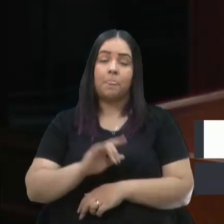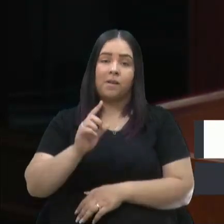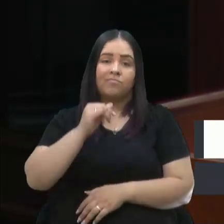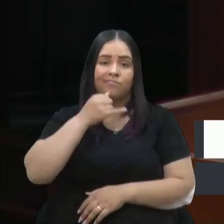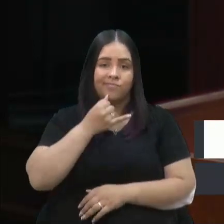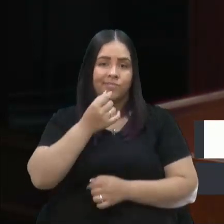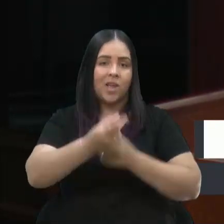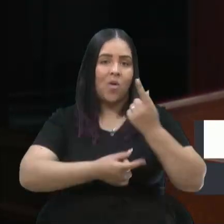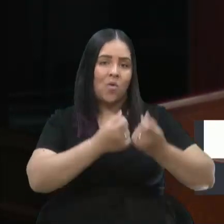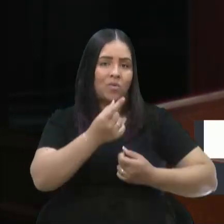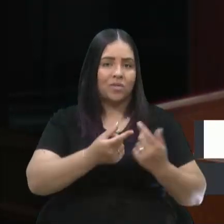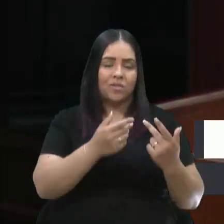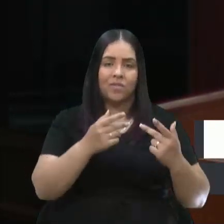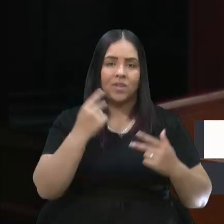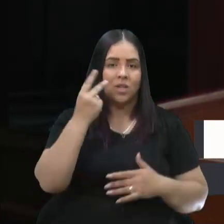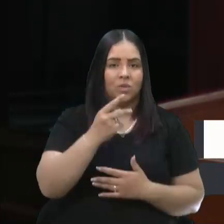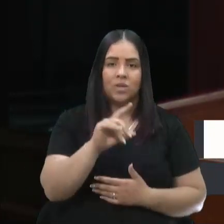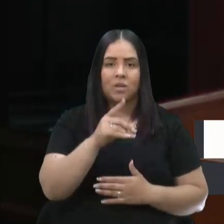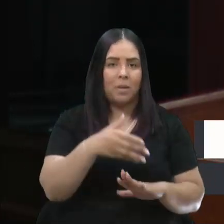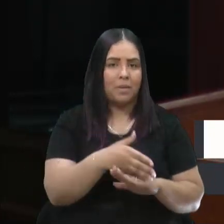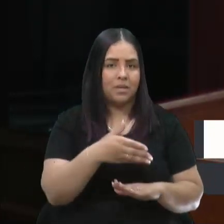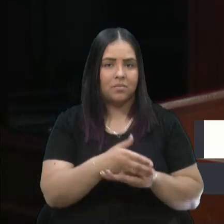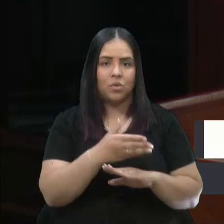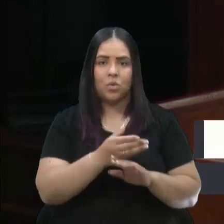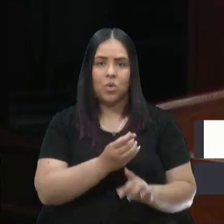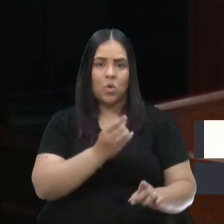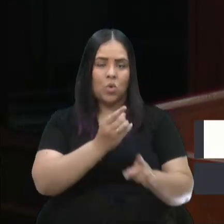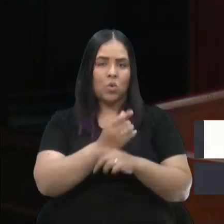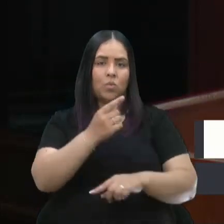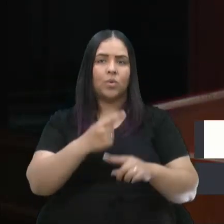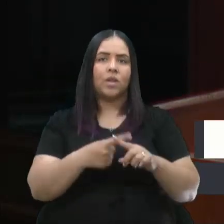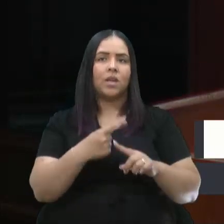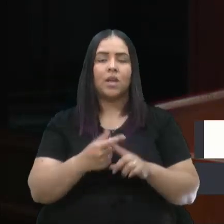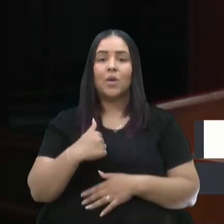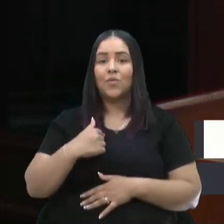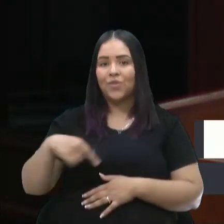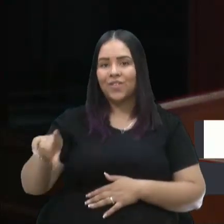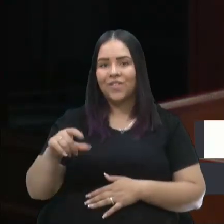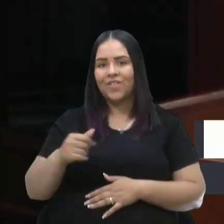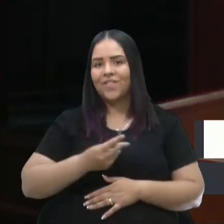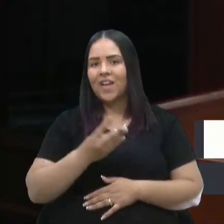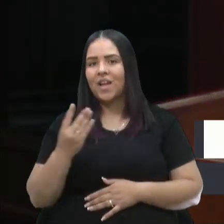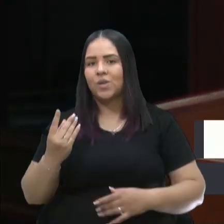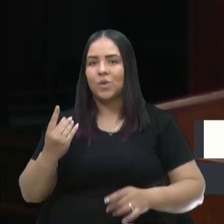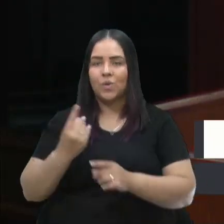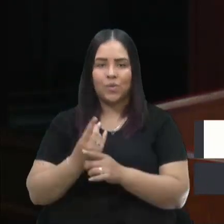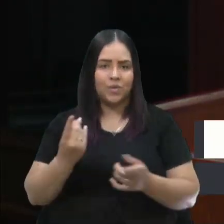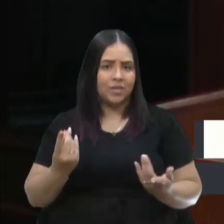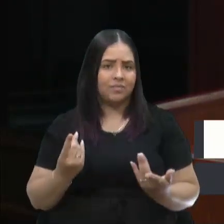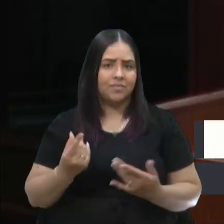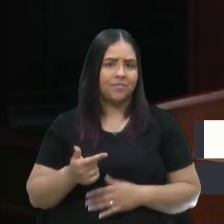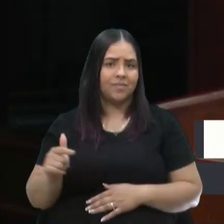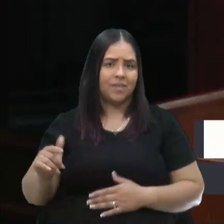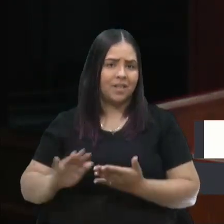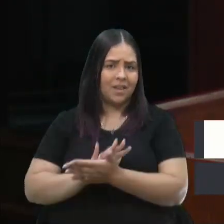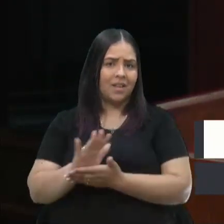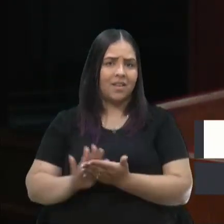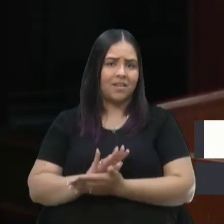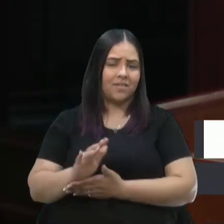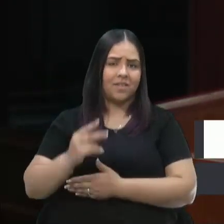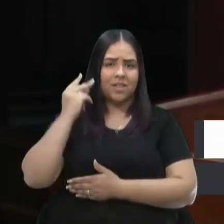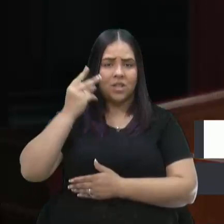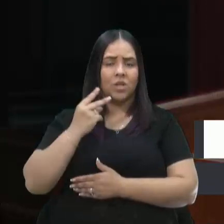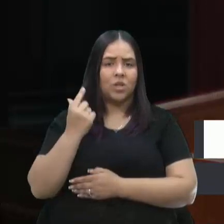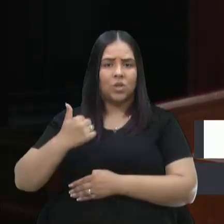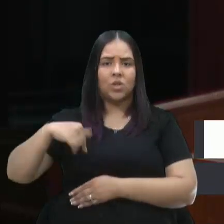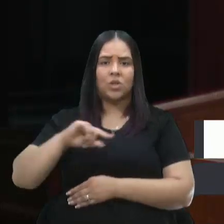alguns vereadores não tenham participado dos encontros, porque, inclusive, eu fui em vários encontros em que não haviam vereadores, em que